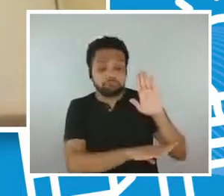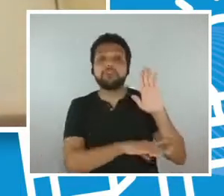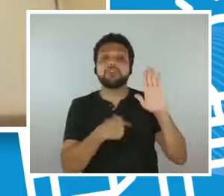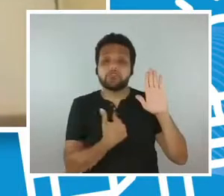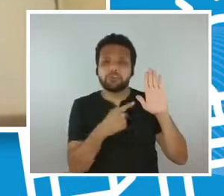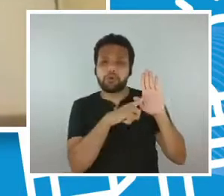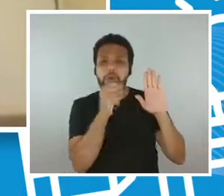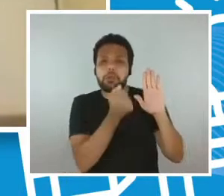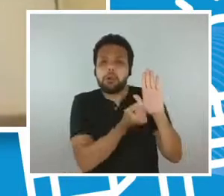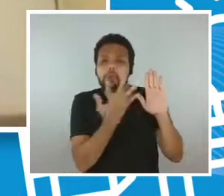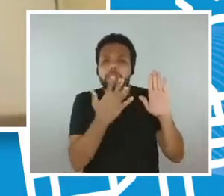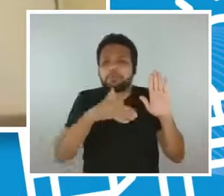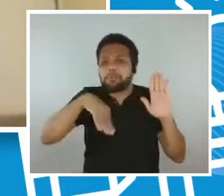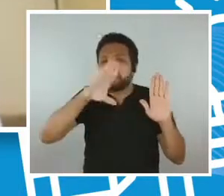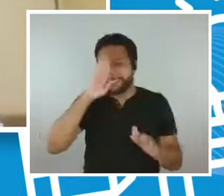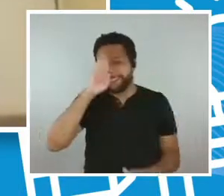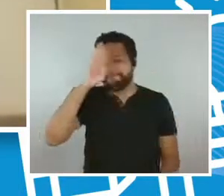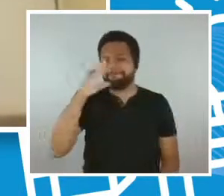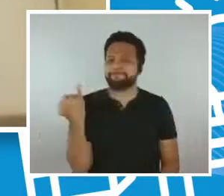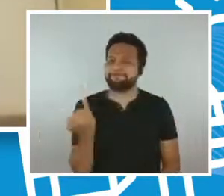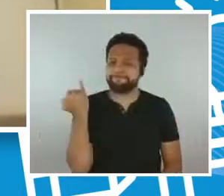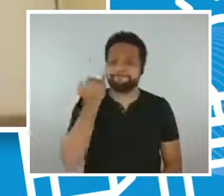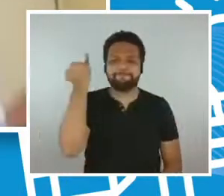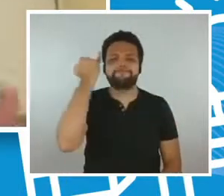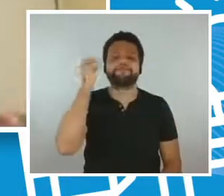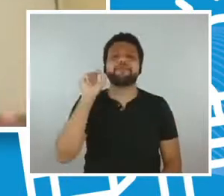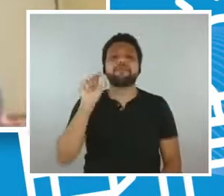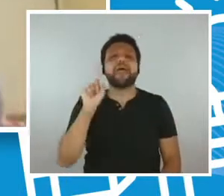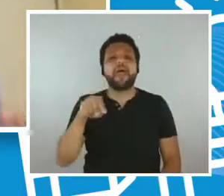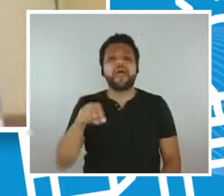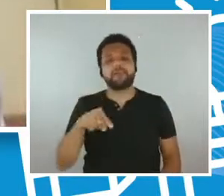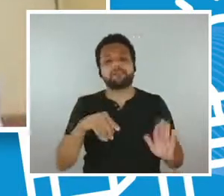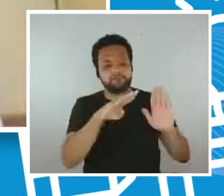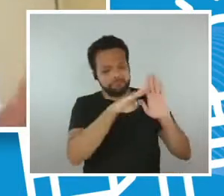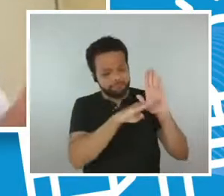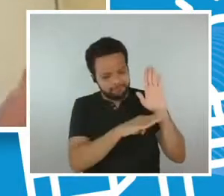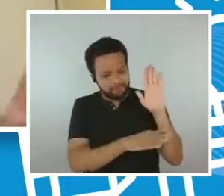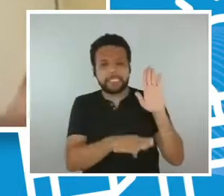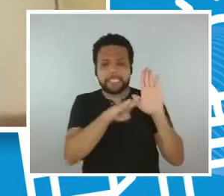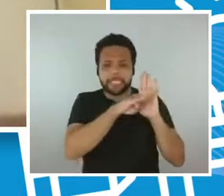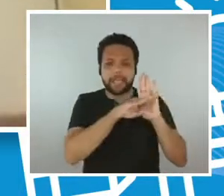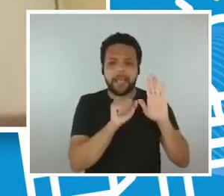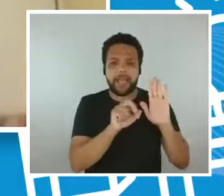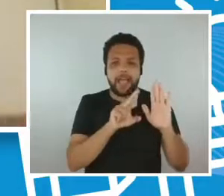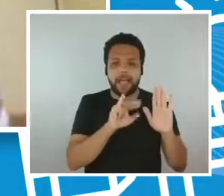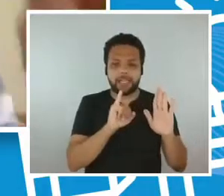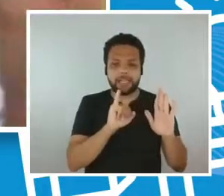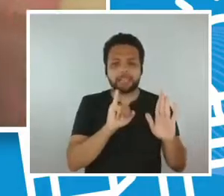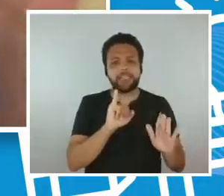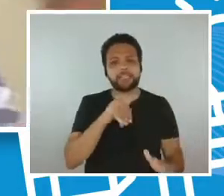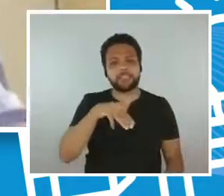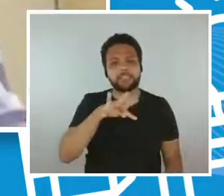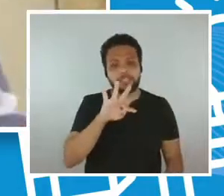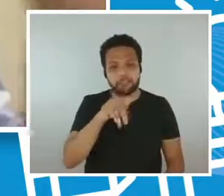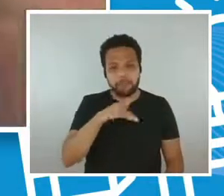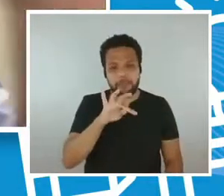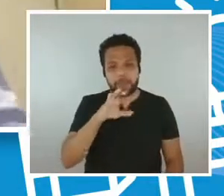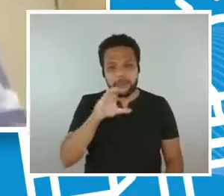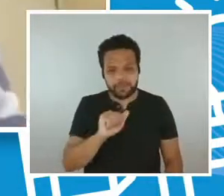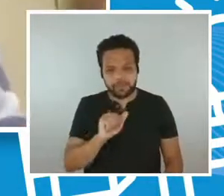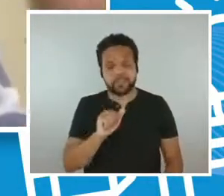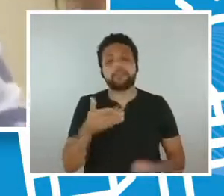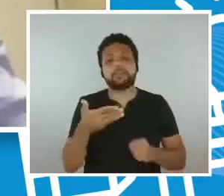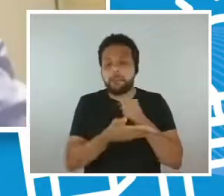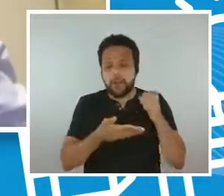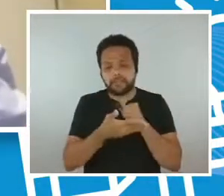maior gargalo e impedimento de progressão dos alunos, que é a aritmética básica. A aritmética de números racionais, um pouquinho de geometria elementar. Então, os atributos dizem